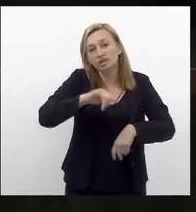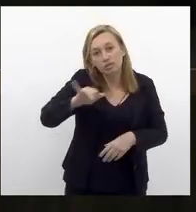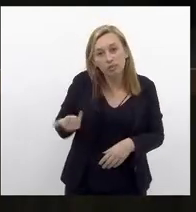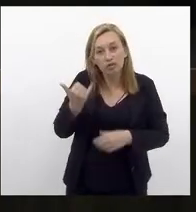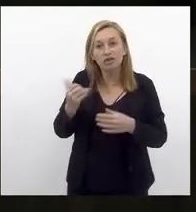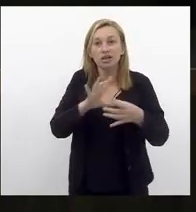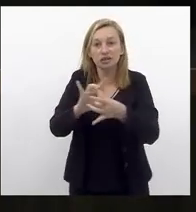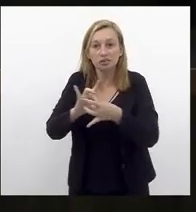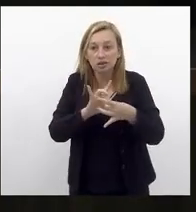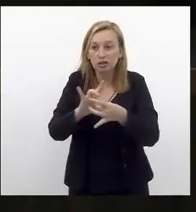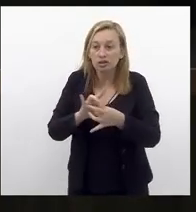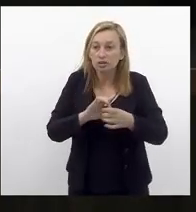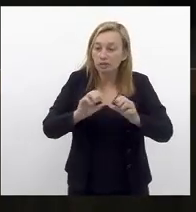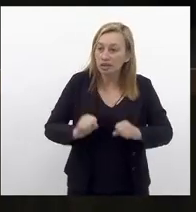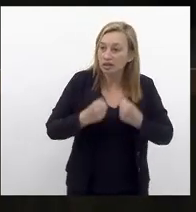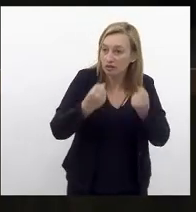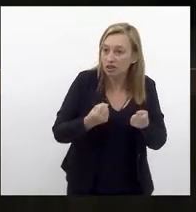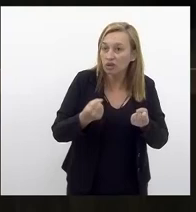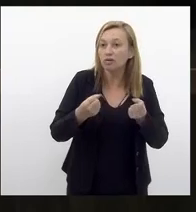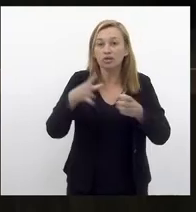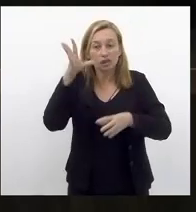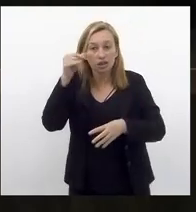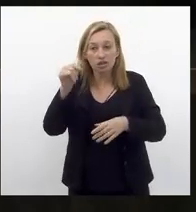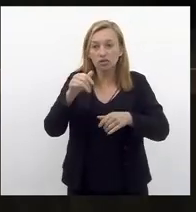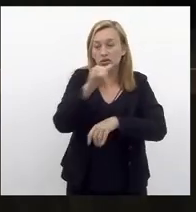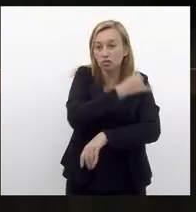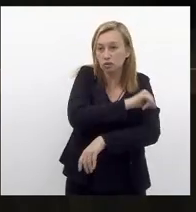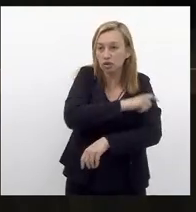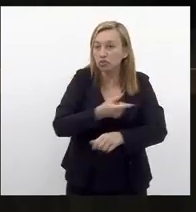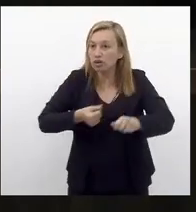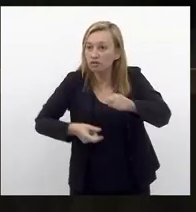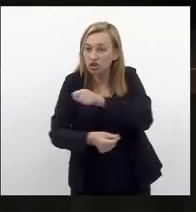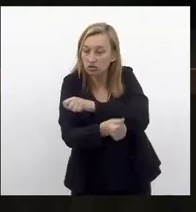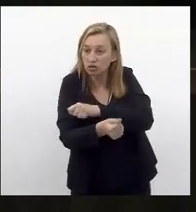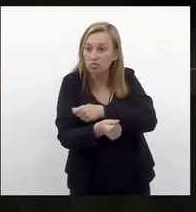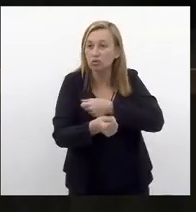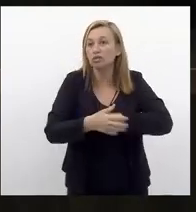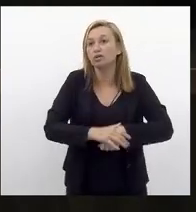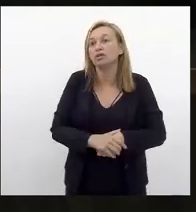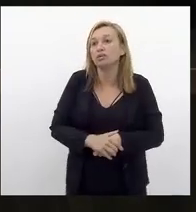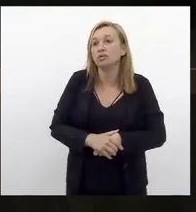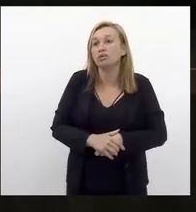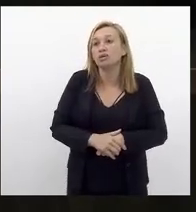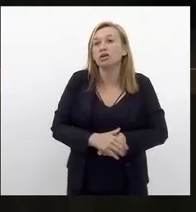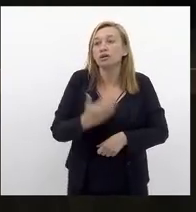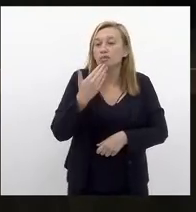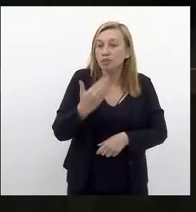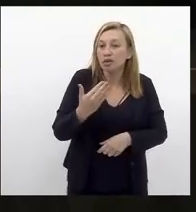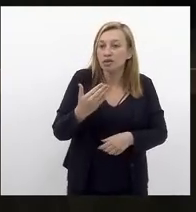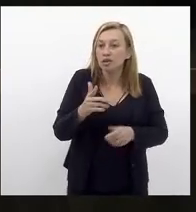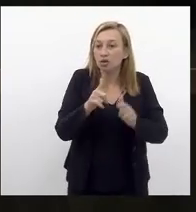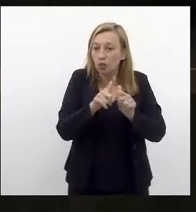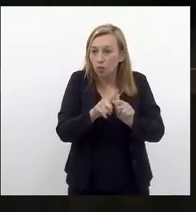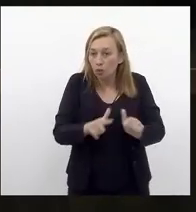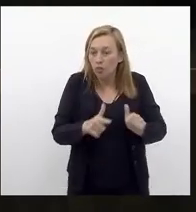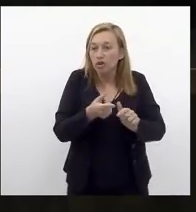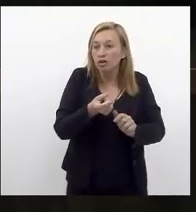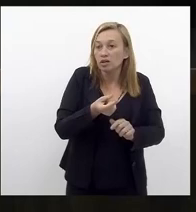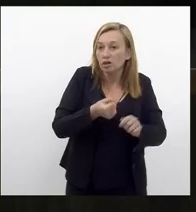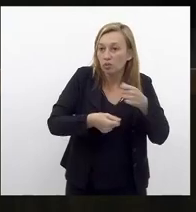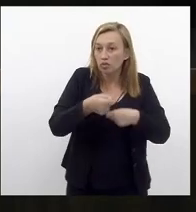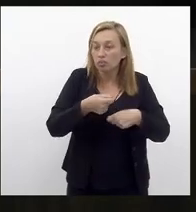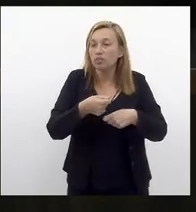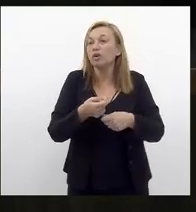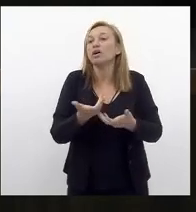que aproveitar essa harmonia para defender os interesses do Rio para trazer investimento e impediu os vazamento econômico